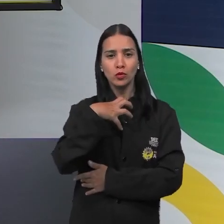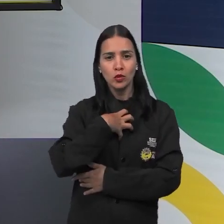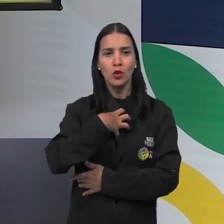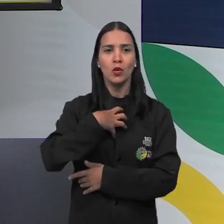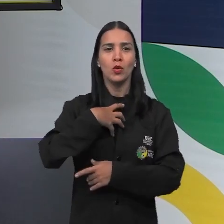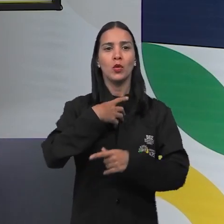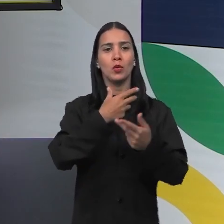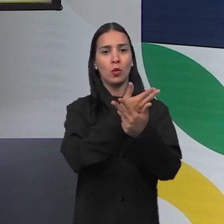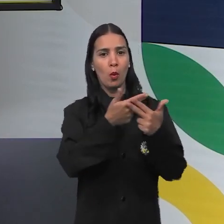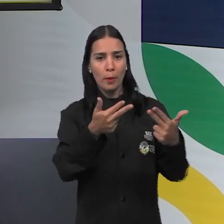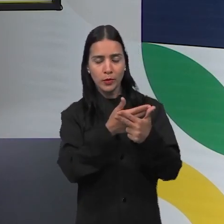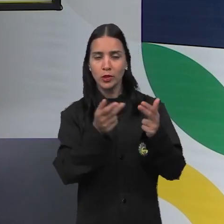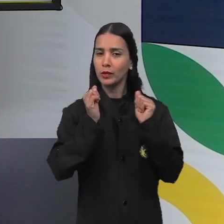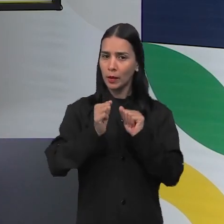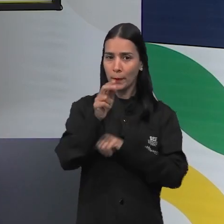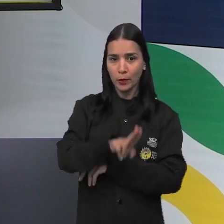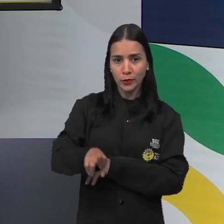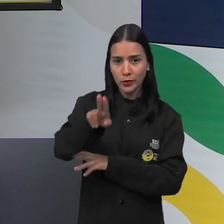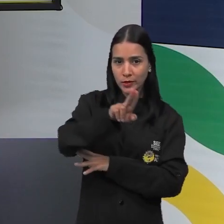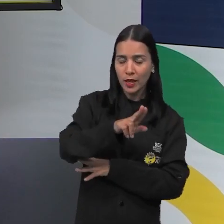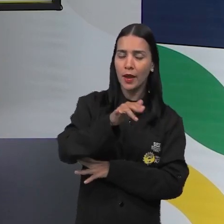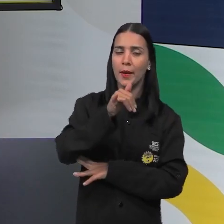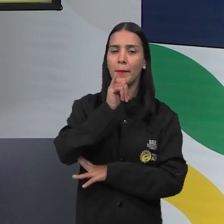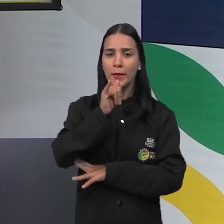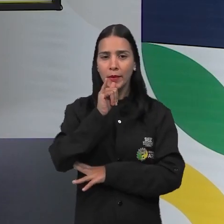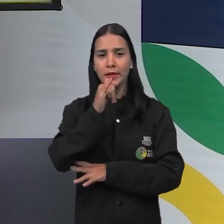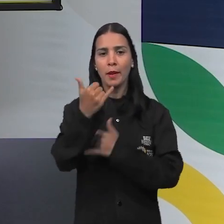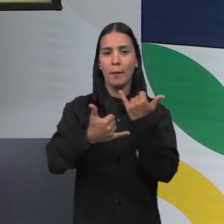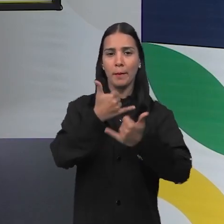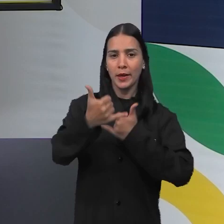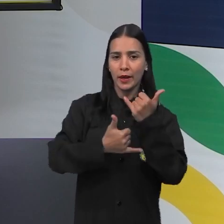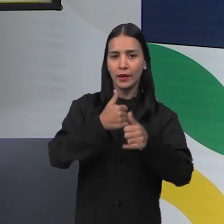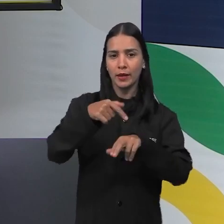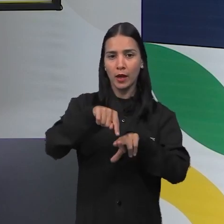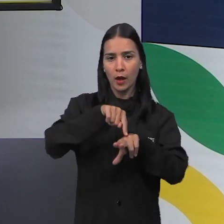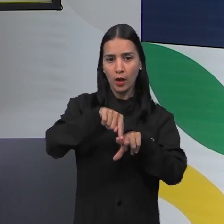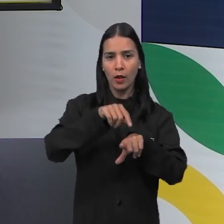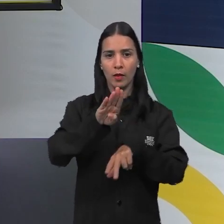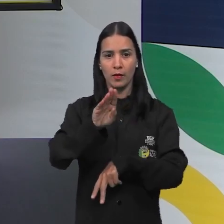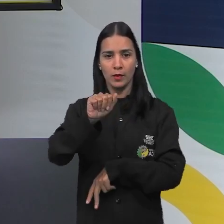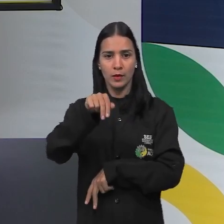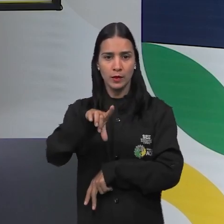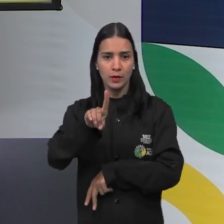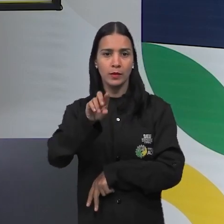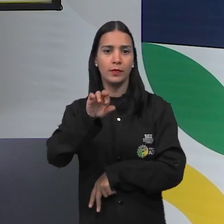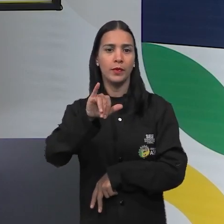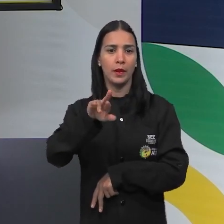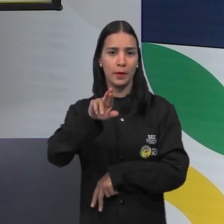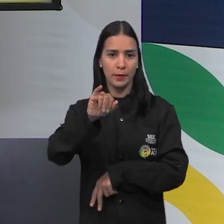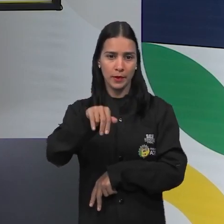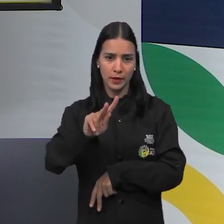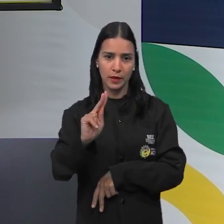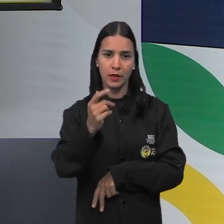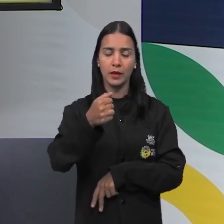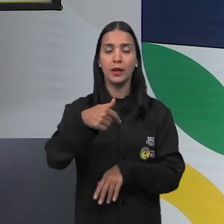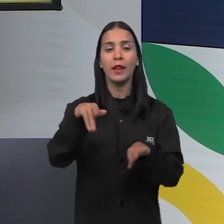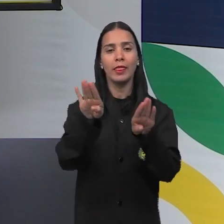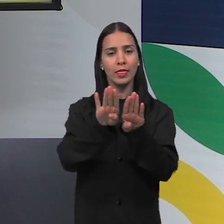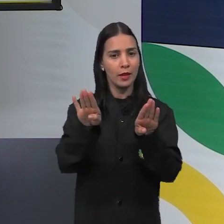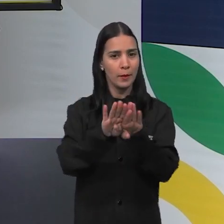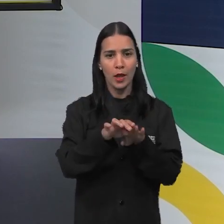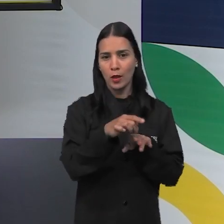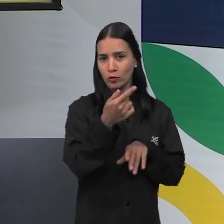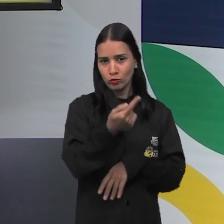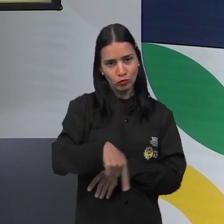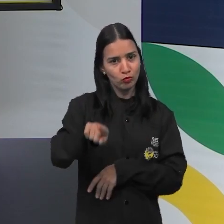do caráter. Temos a bandeirinha que não tem esse objeto efetivo de bola. Temos outros mecanismos, então. O